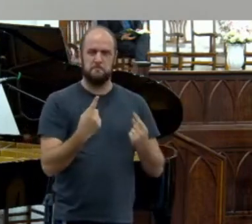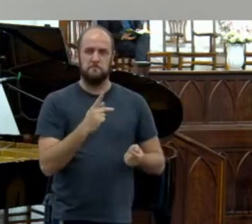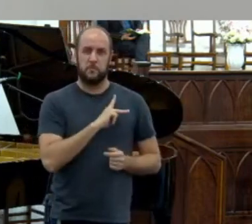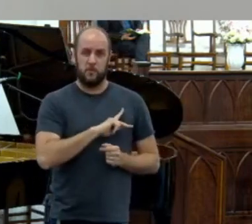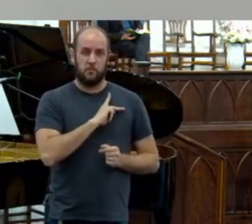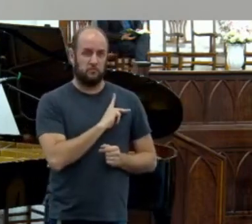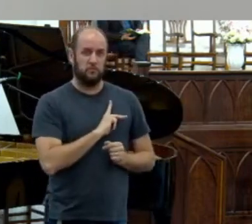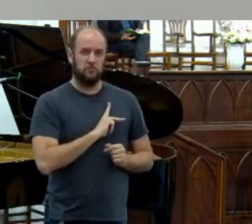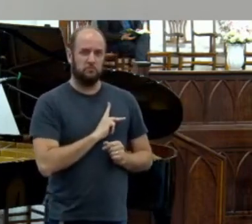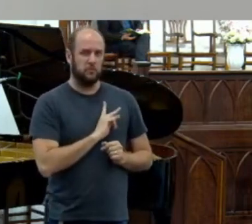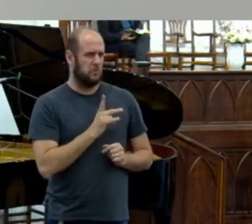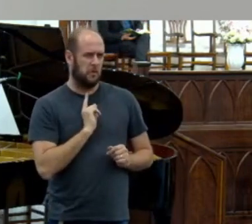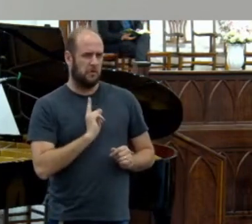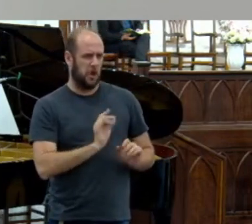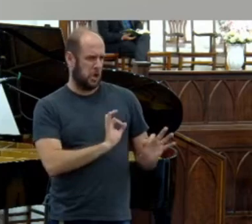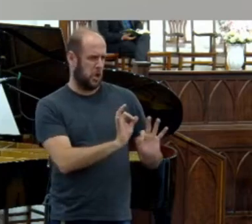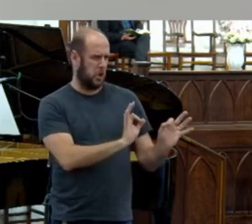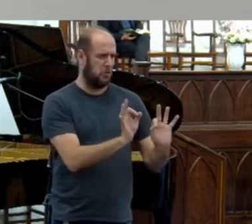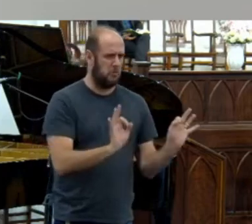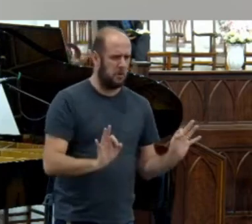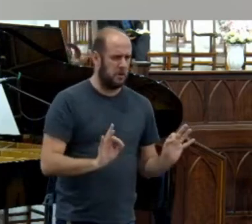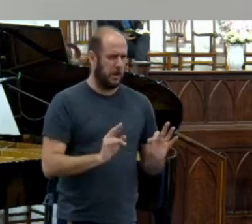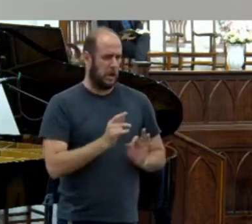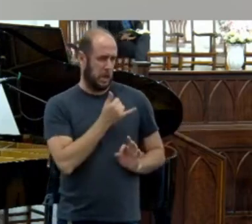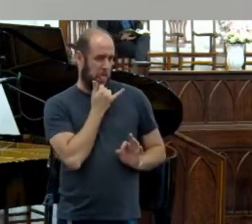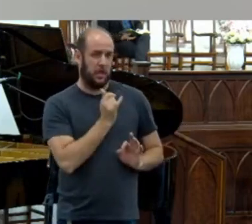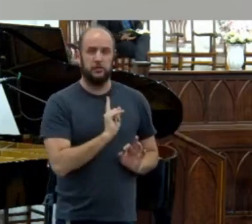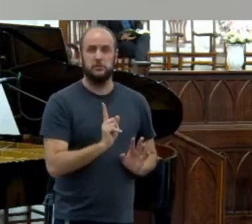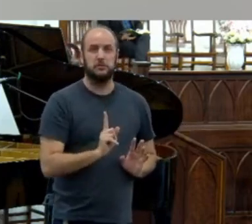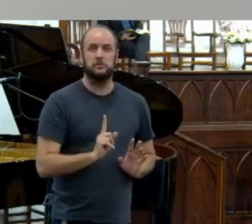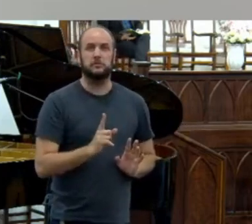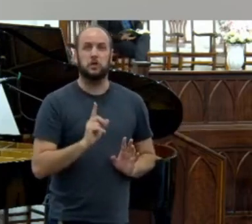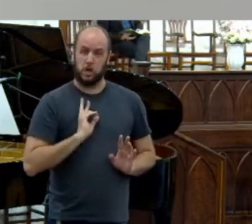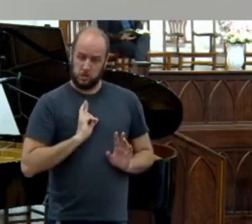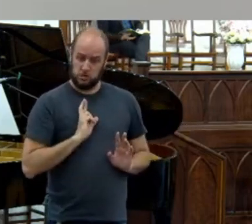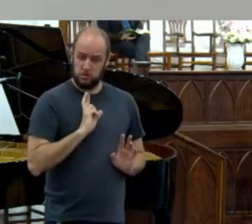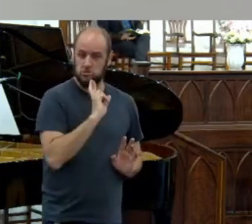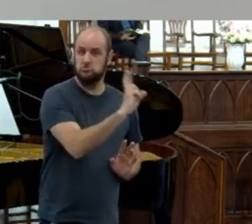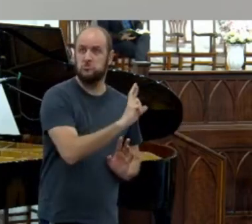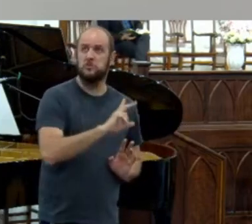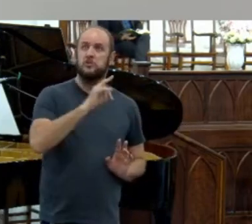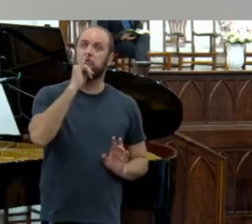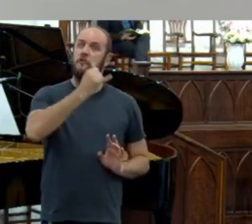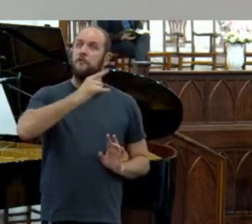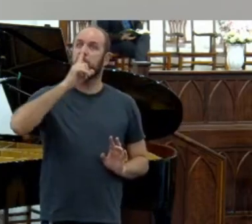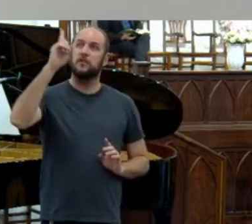corrige, simplesmente ele replica apontando para a soberania